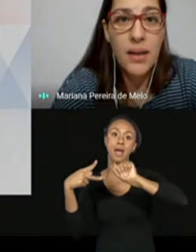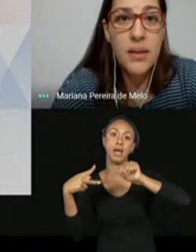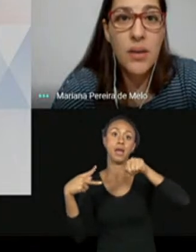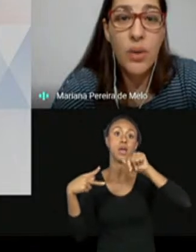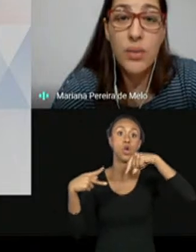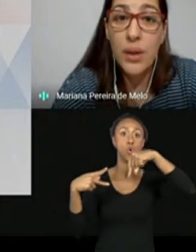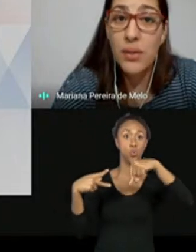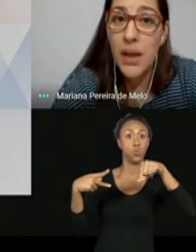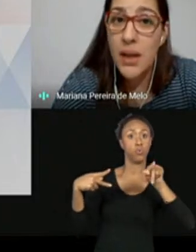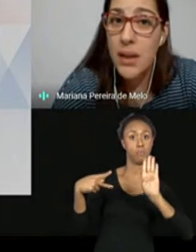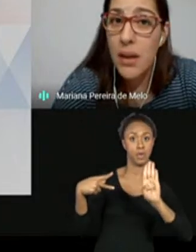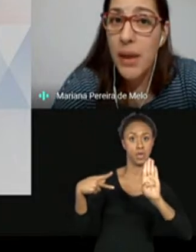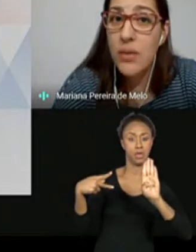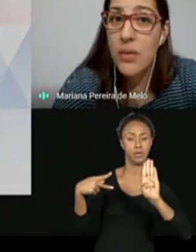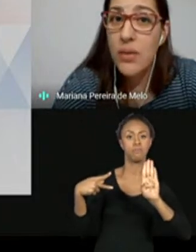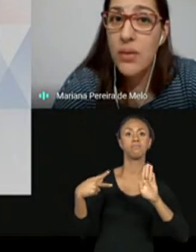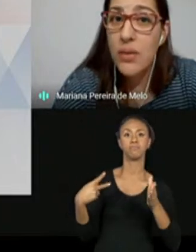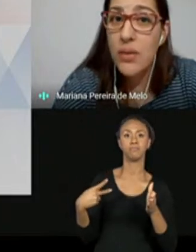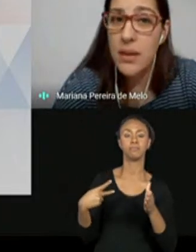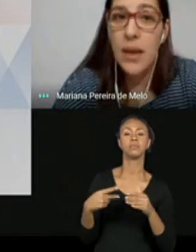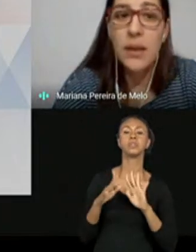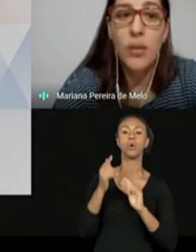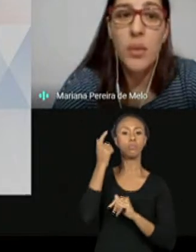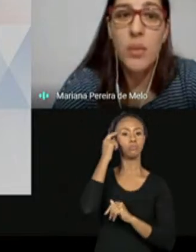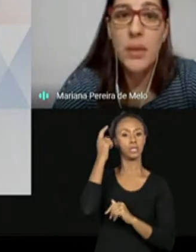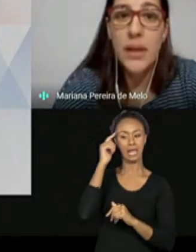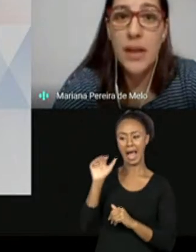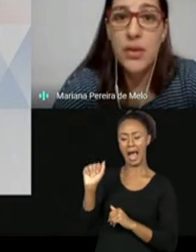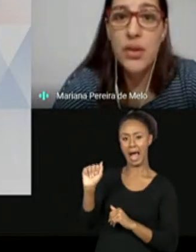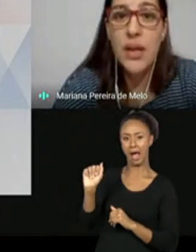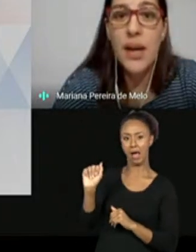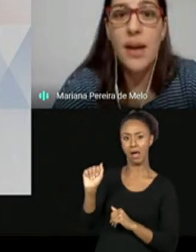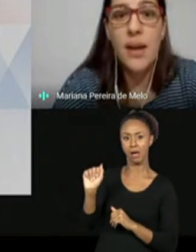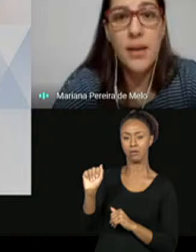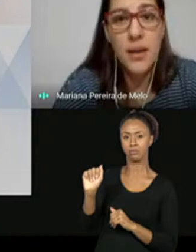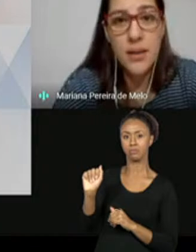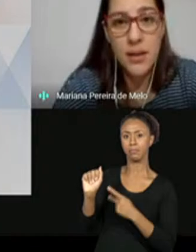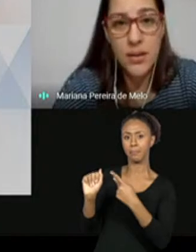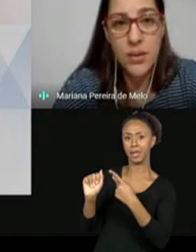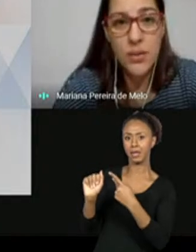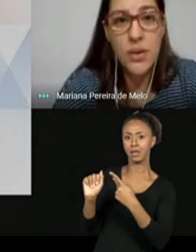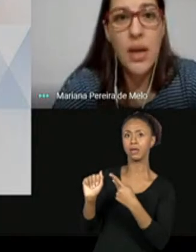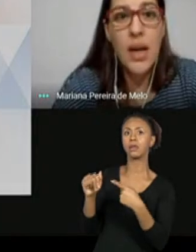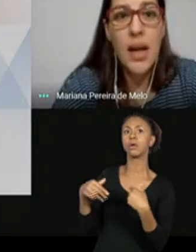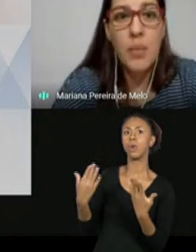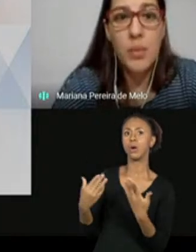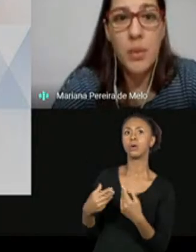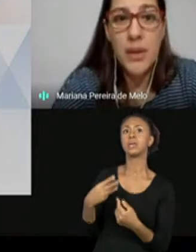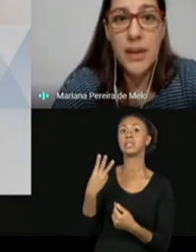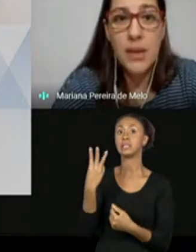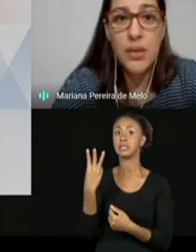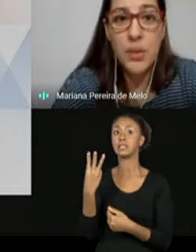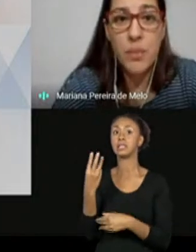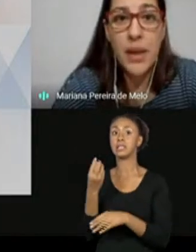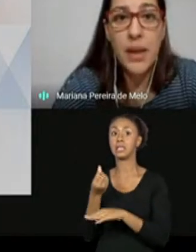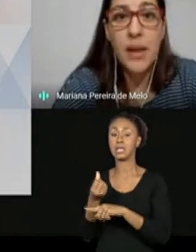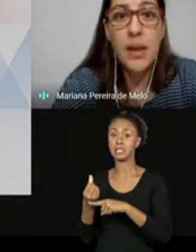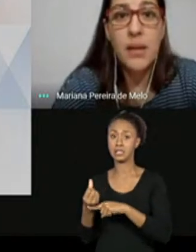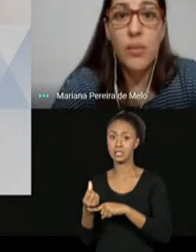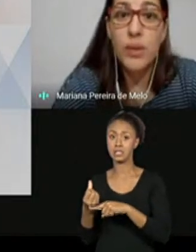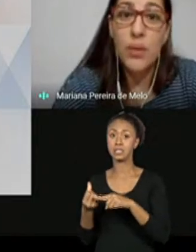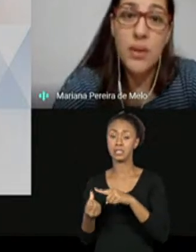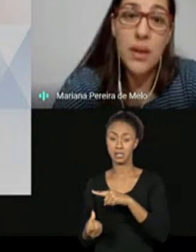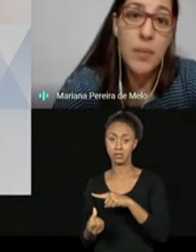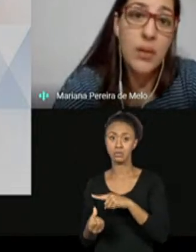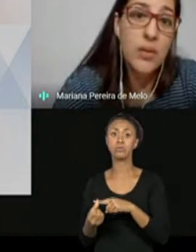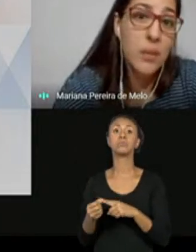A, então, ó, eu tenho 3 elementos em 6, né? Então, a probabilidade de A é 3 sextos. A probabilidade de B,